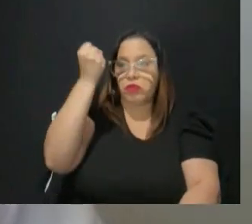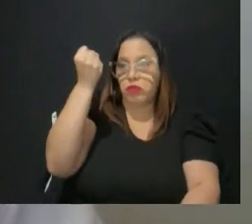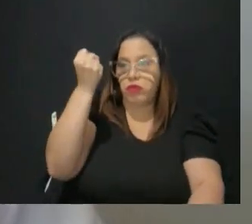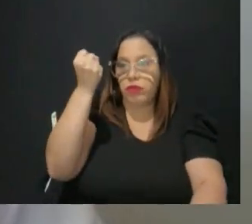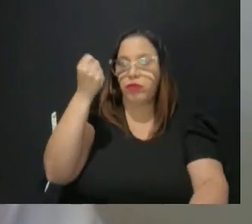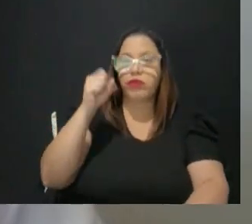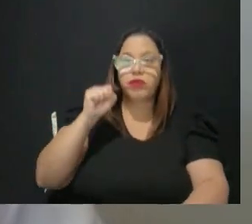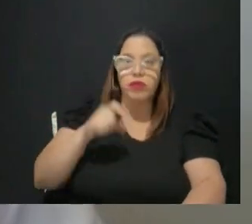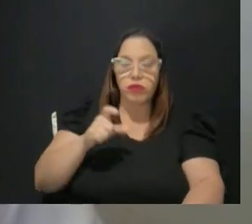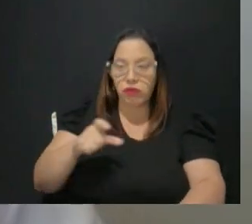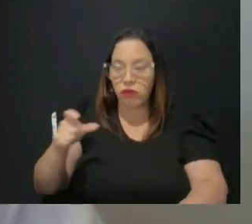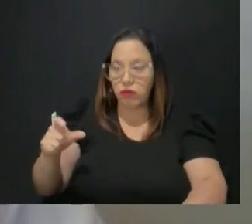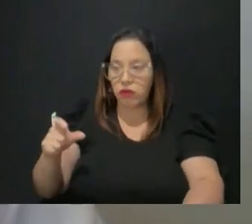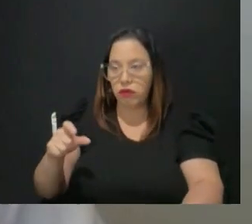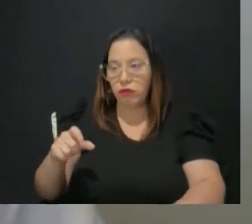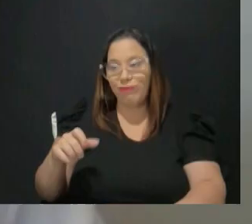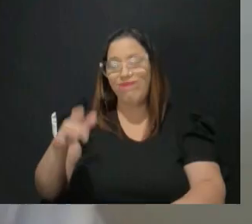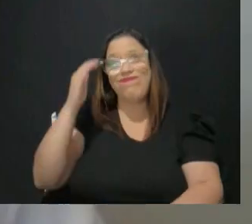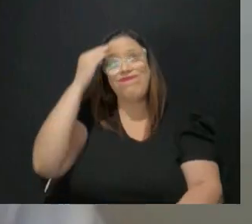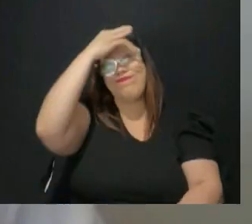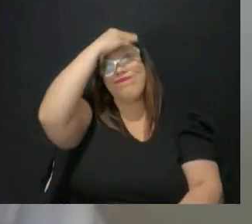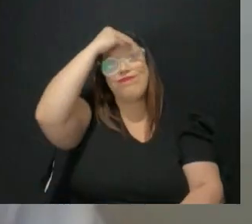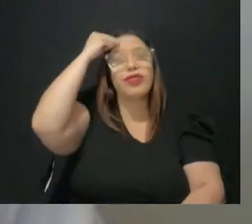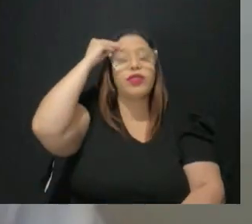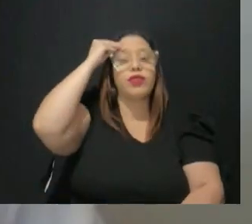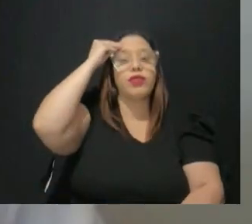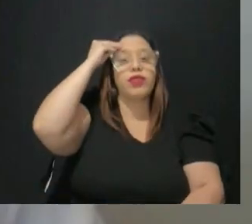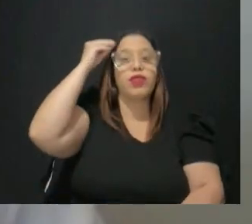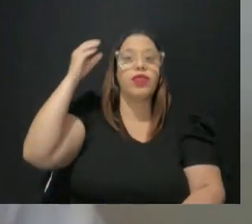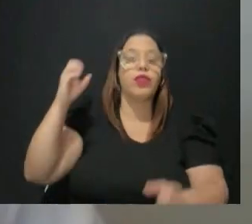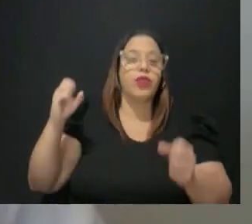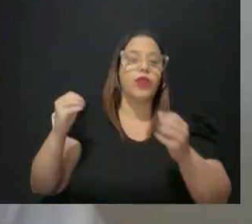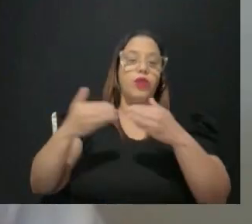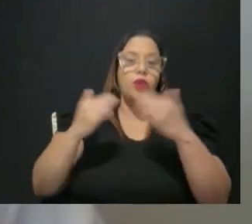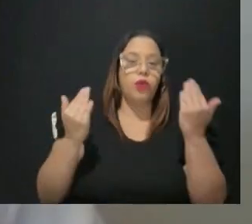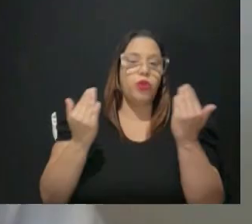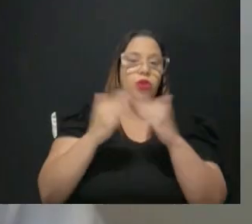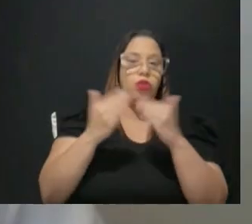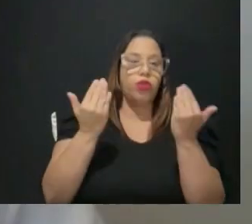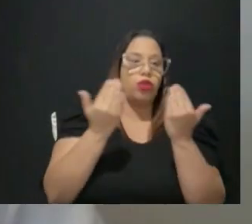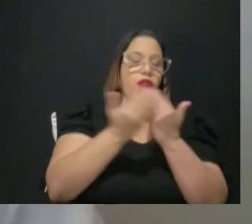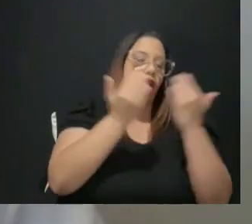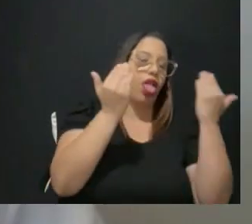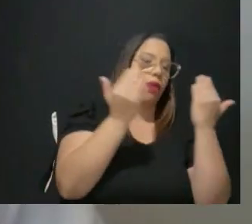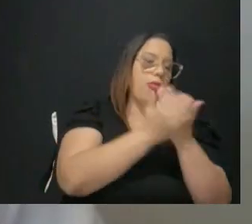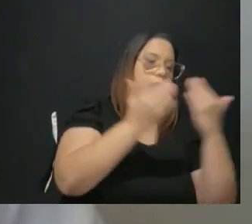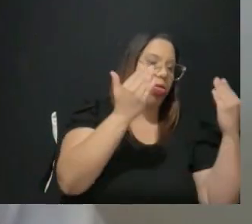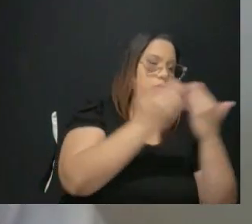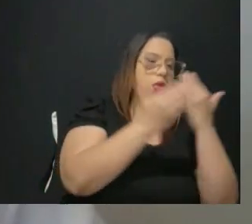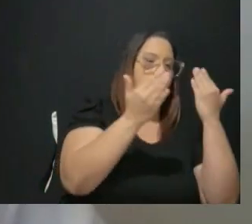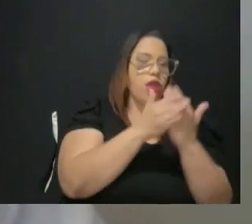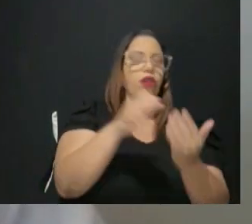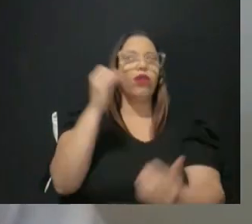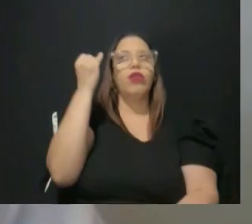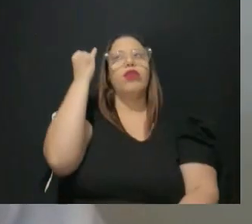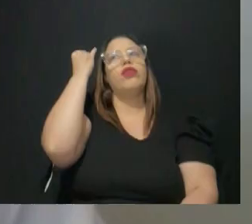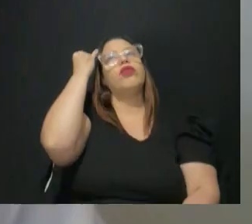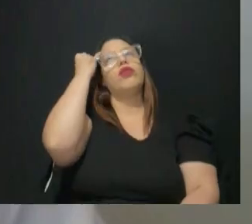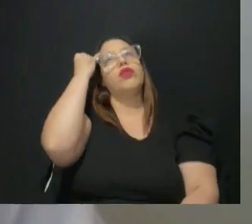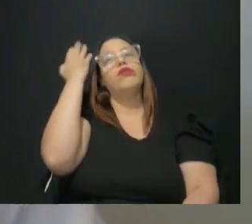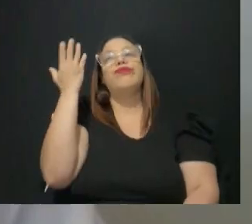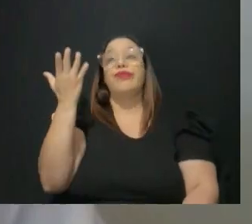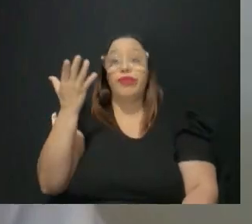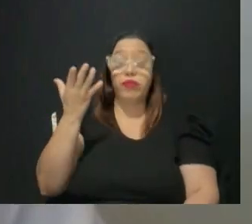das pessoas, né? A gente não pode esquecer que, com o lockdown, as pessoas ficaram muito sedentárias por motivos